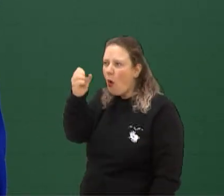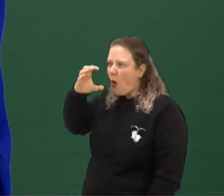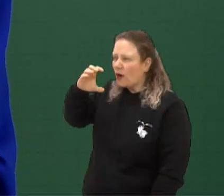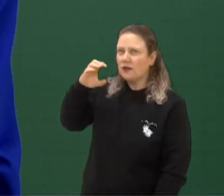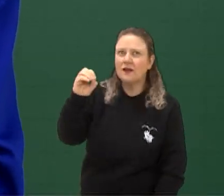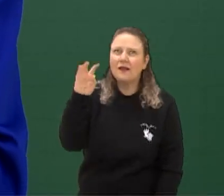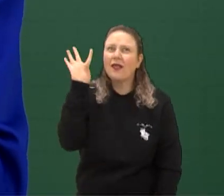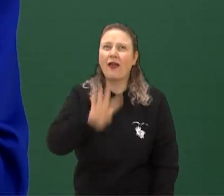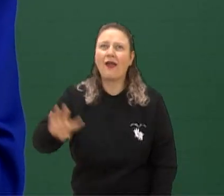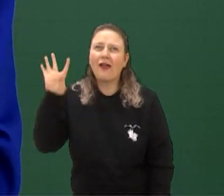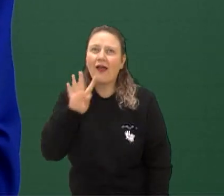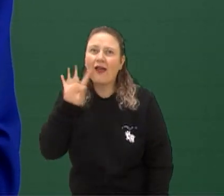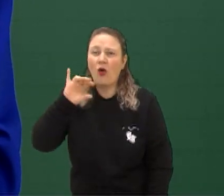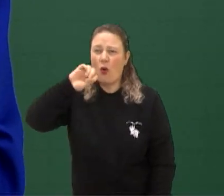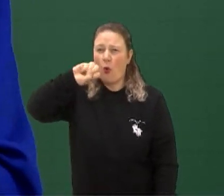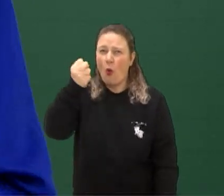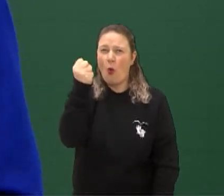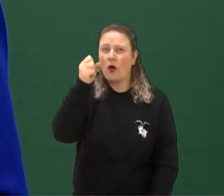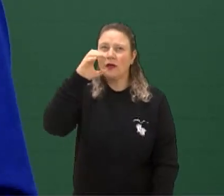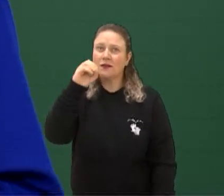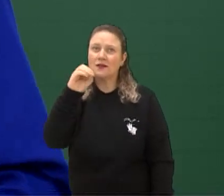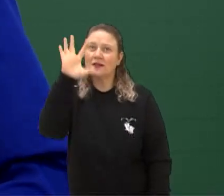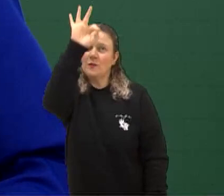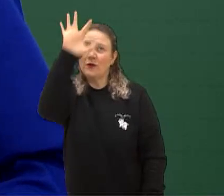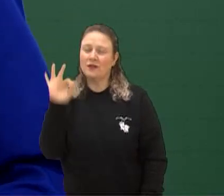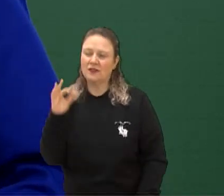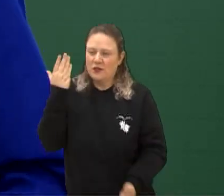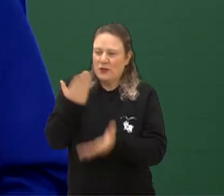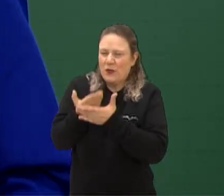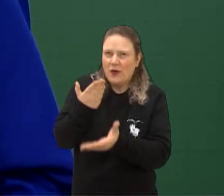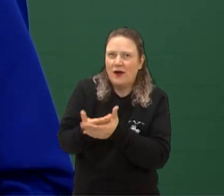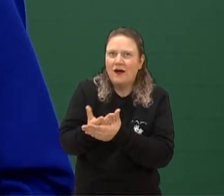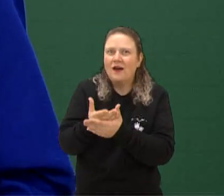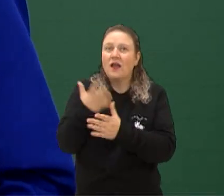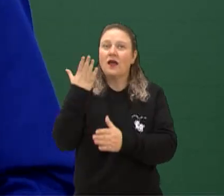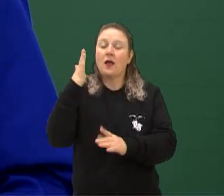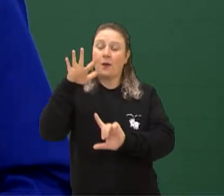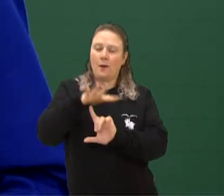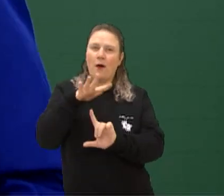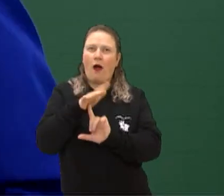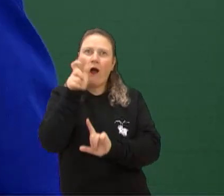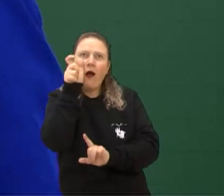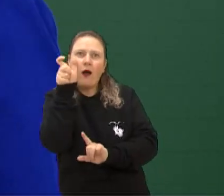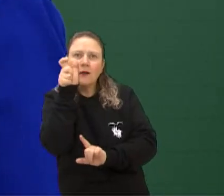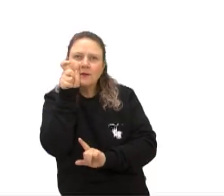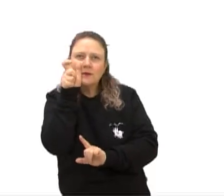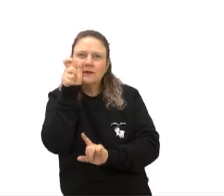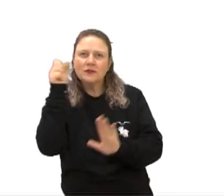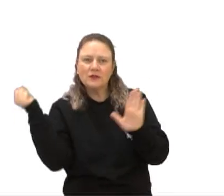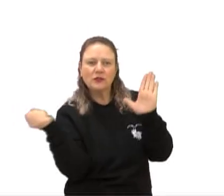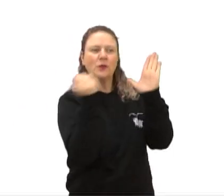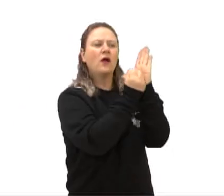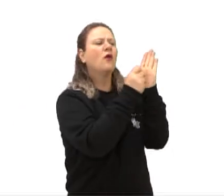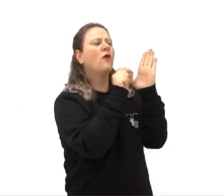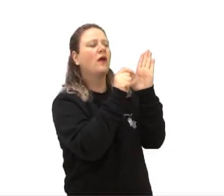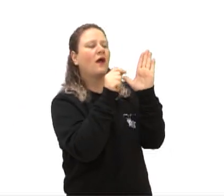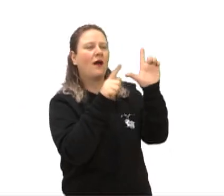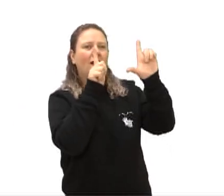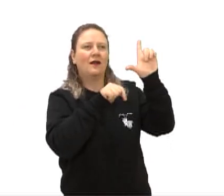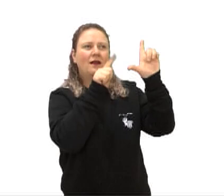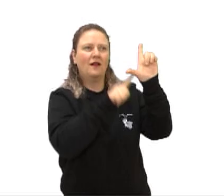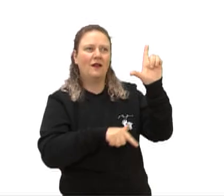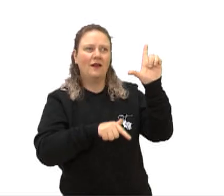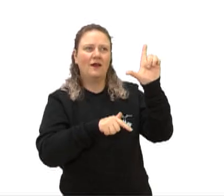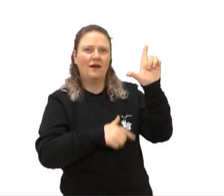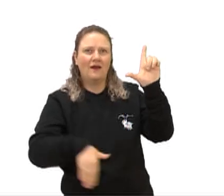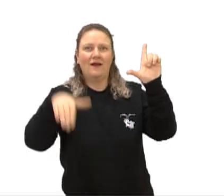disse 80% dos estudantes do Paraná acompanhando o Aula Paraná ao vivo, marcaram a letra A. A letra correta é